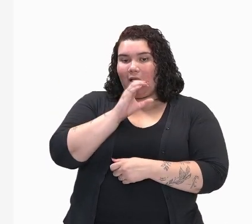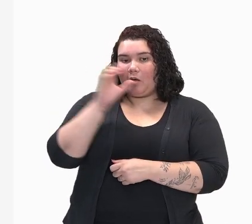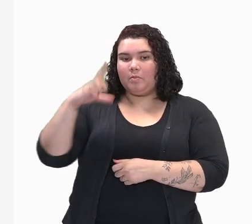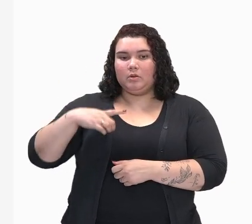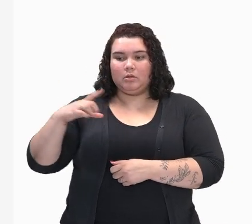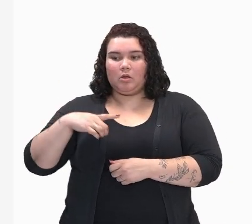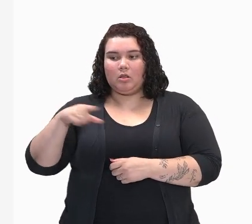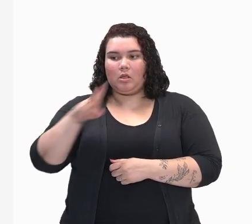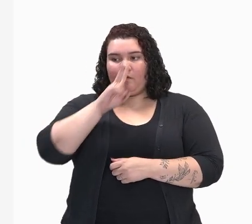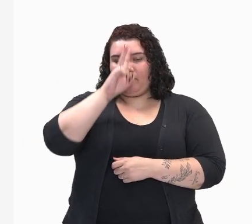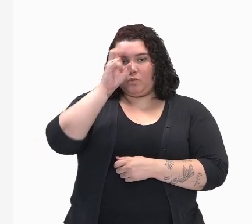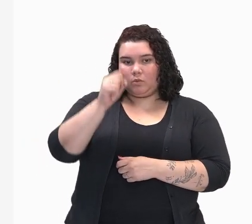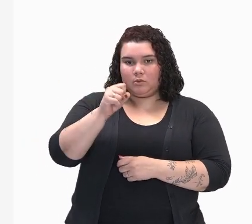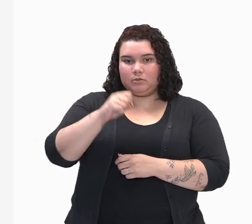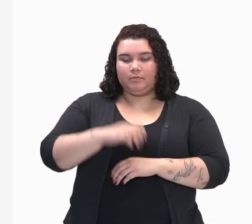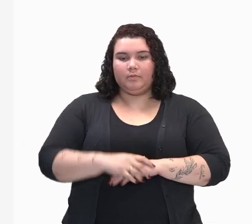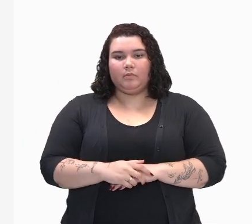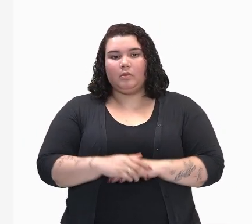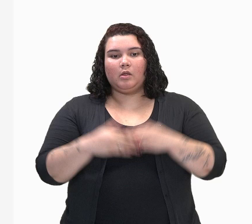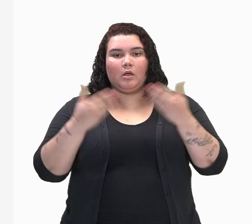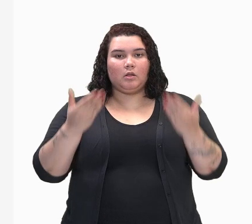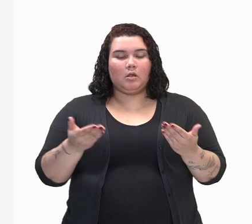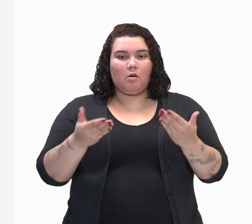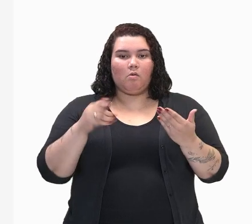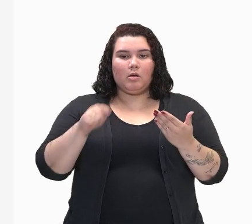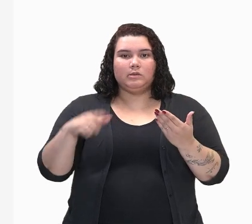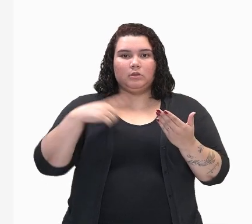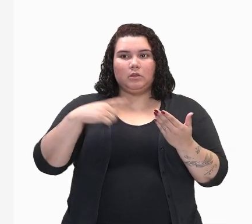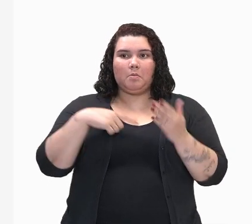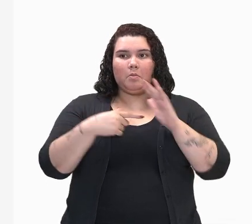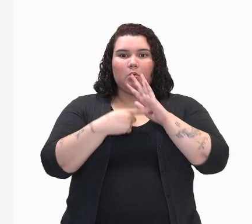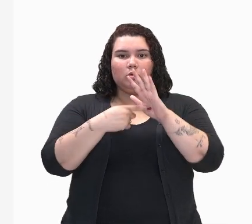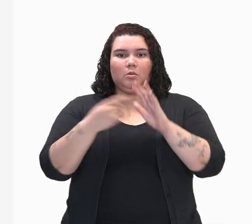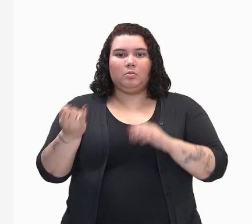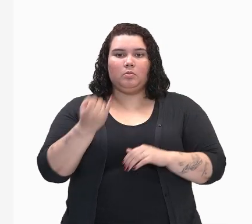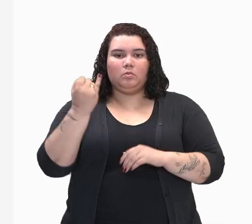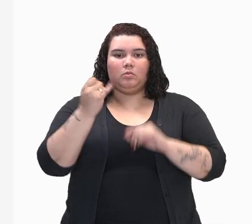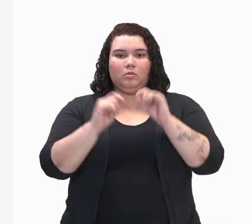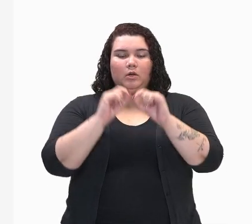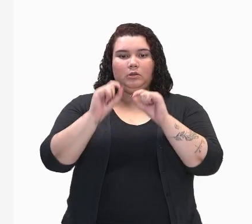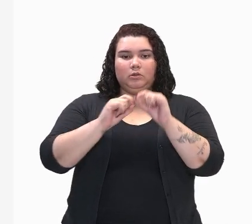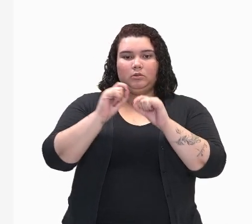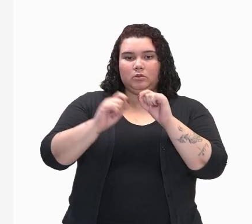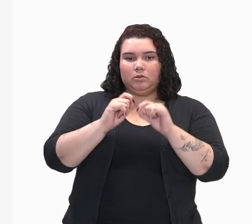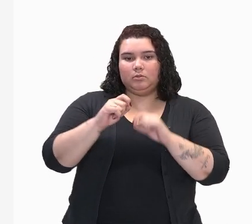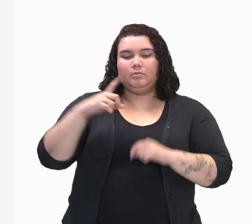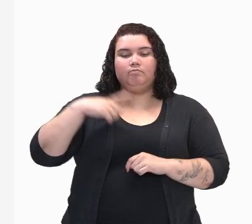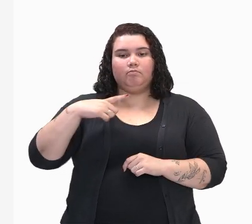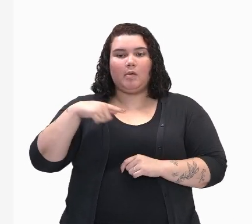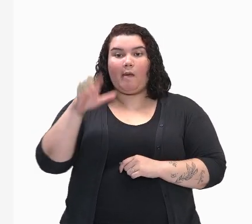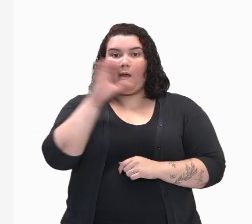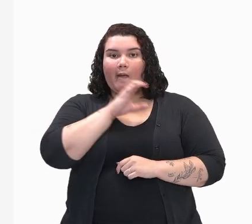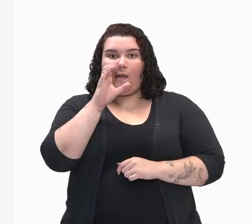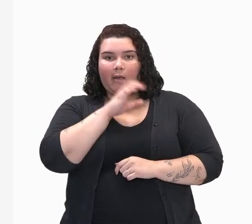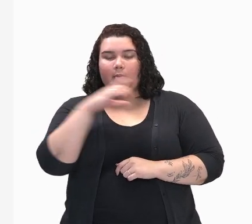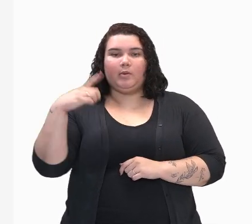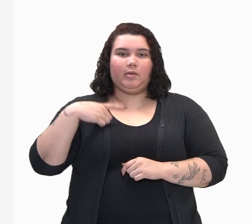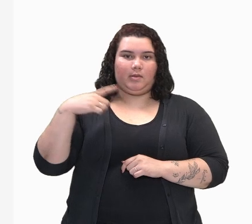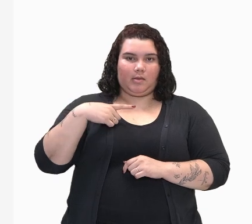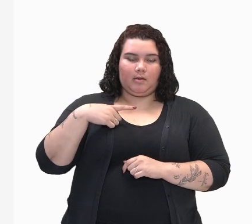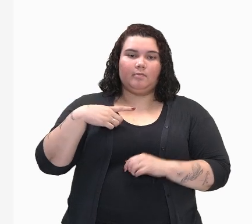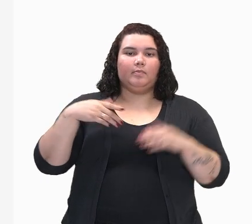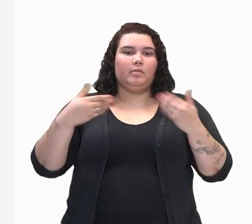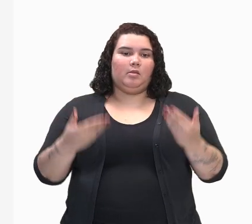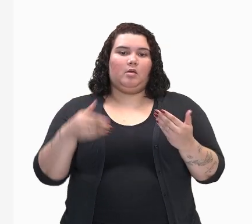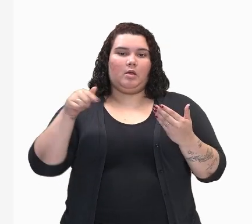vai fazer. Então, em situações práticas, é importante conhecer a rapidez com que o trabalho é realizado. Uma